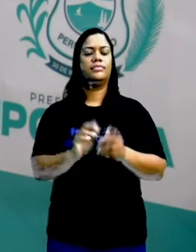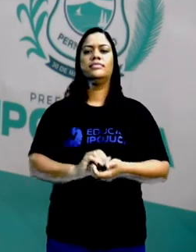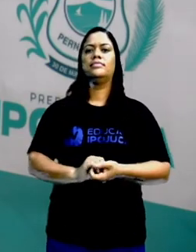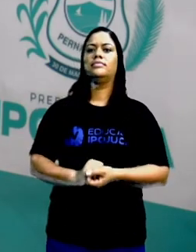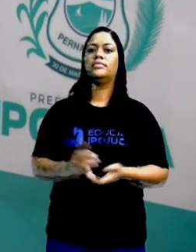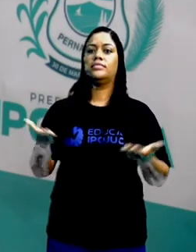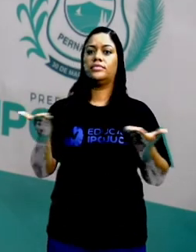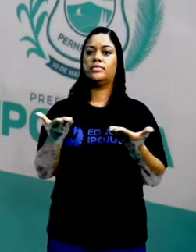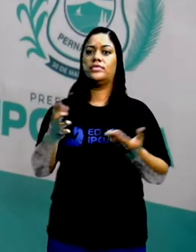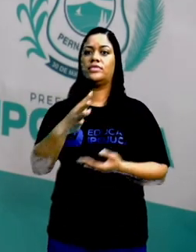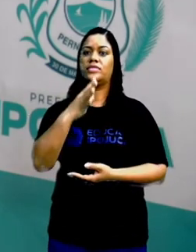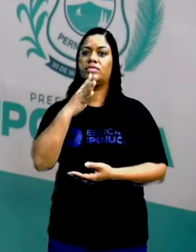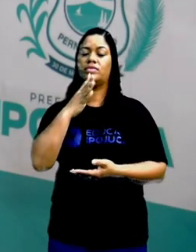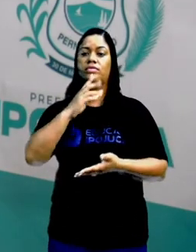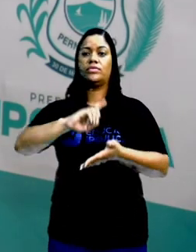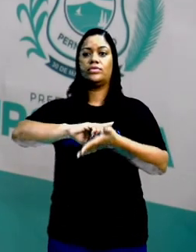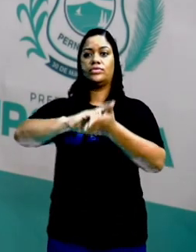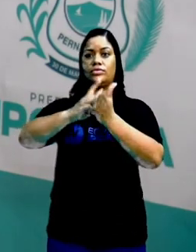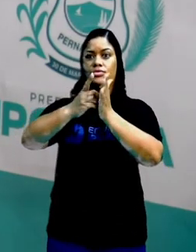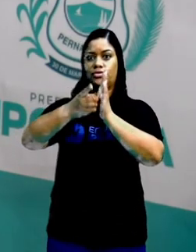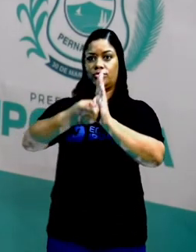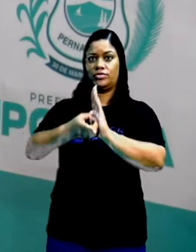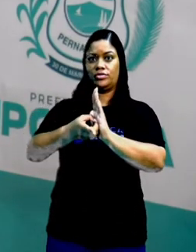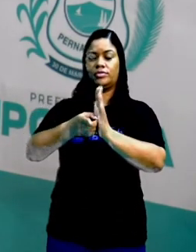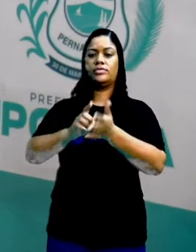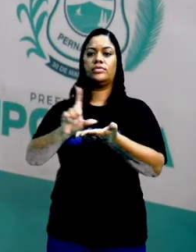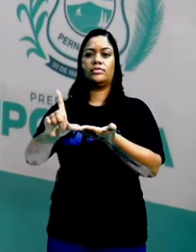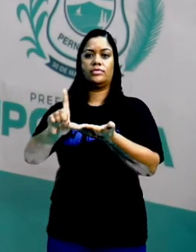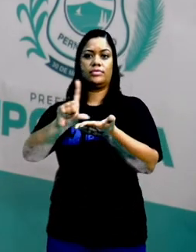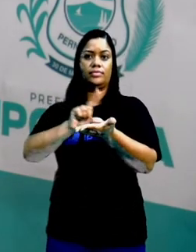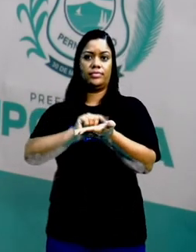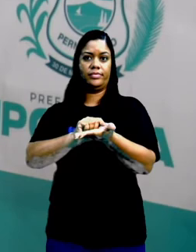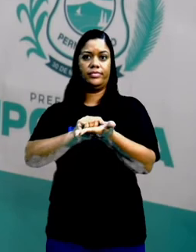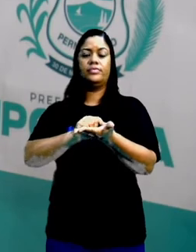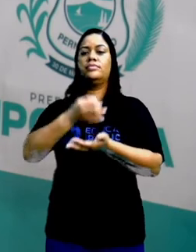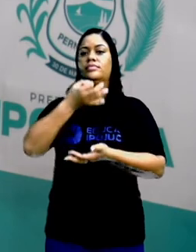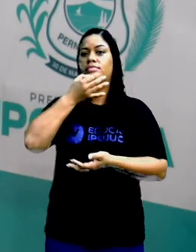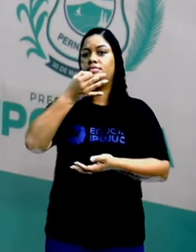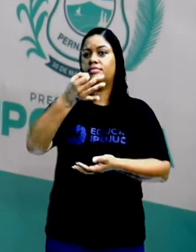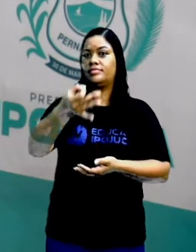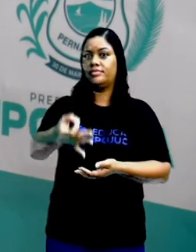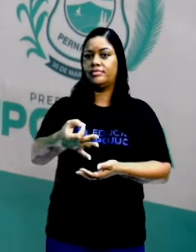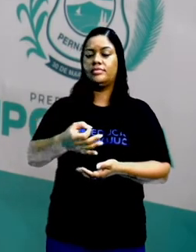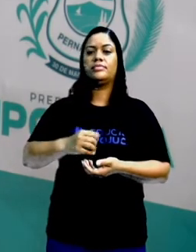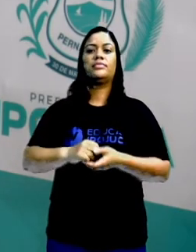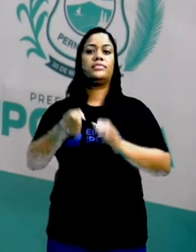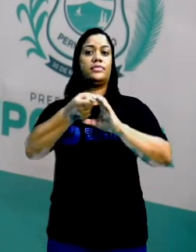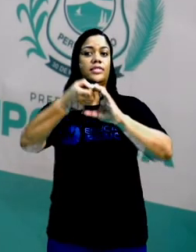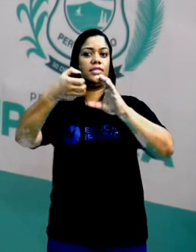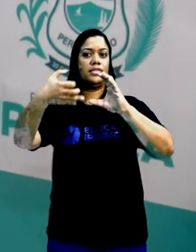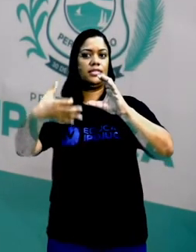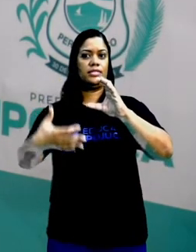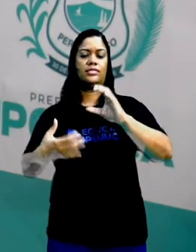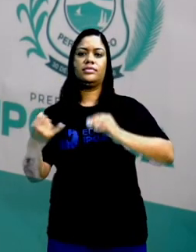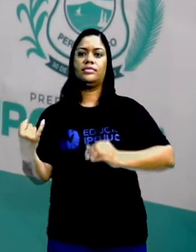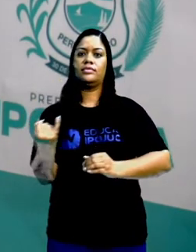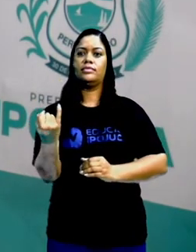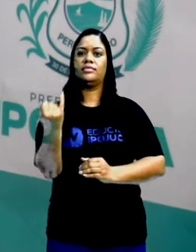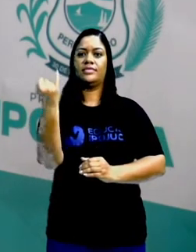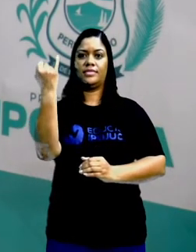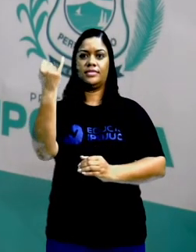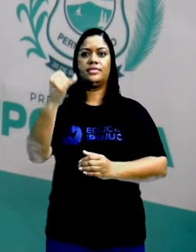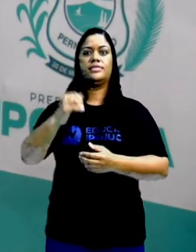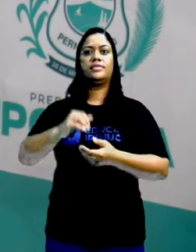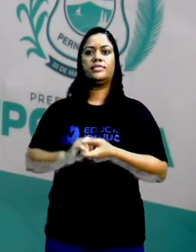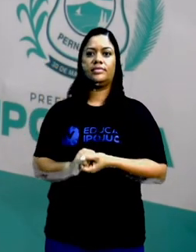E hoje nós conhecemos o gênero artigo de opinião seu contexto de produção suas principais características composicionais